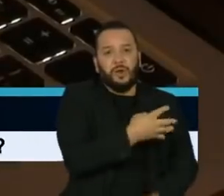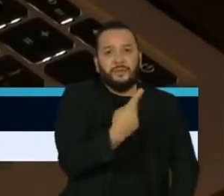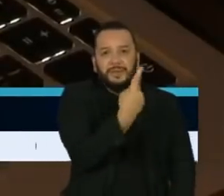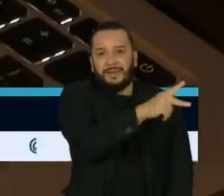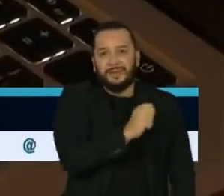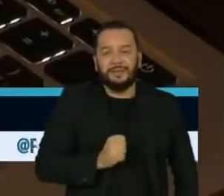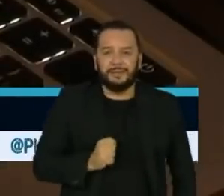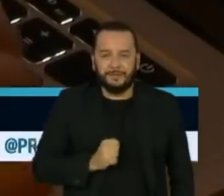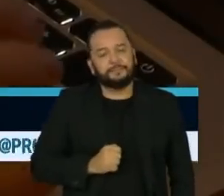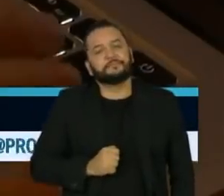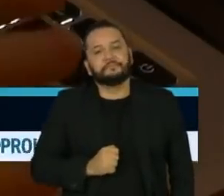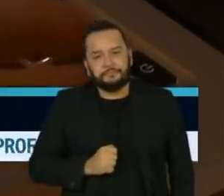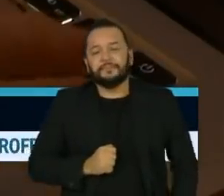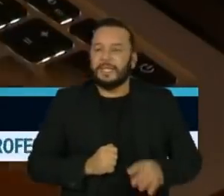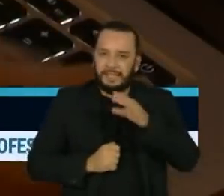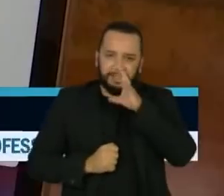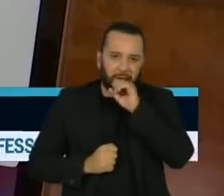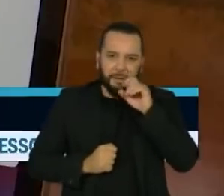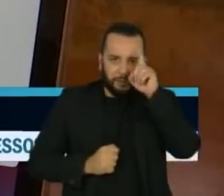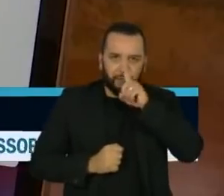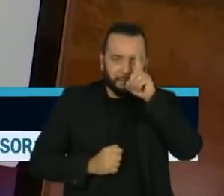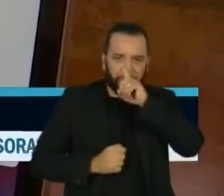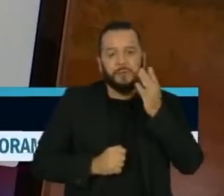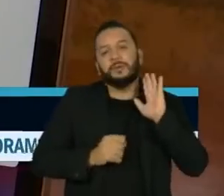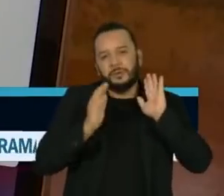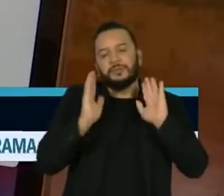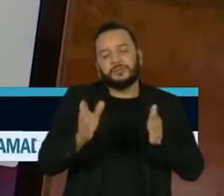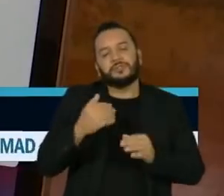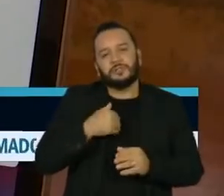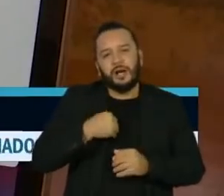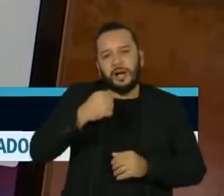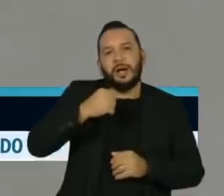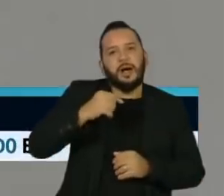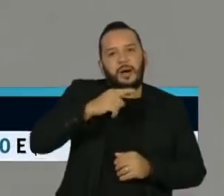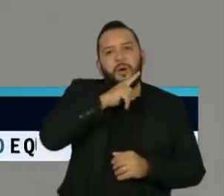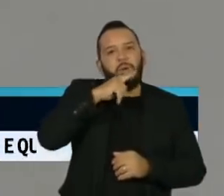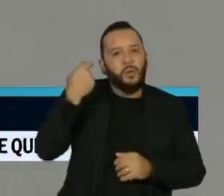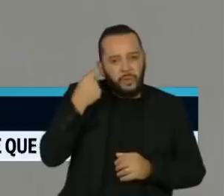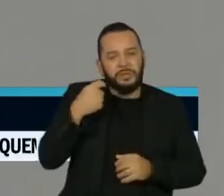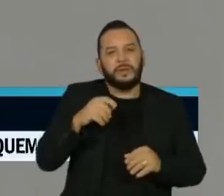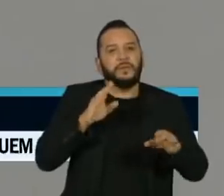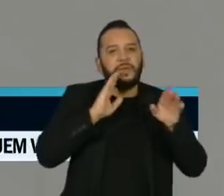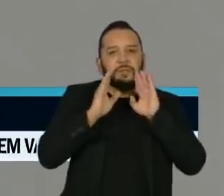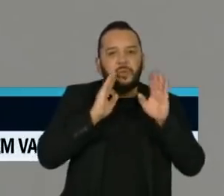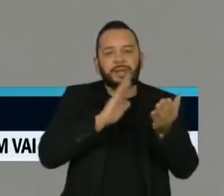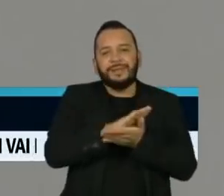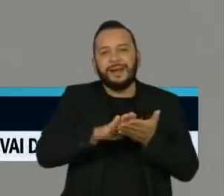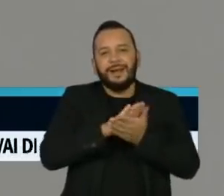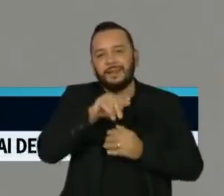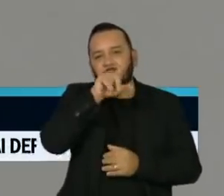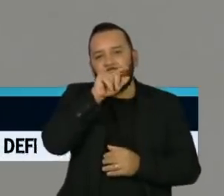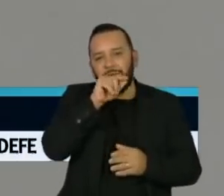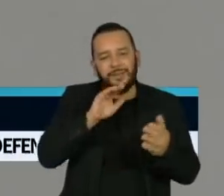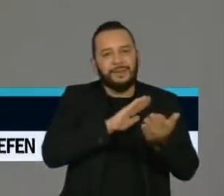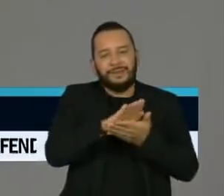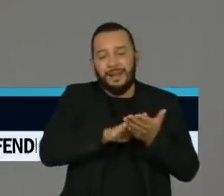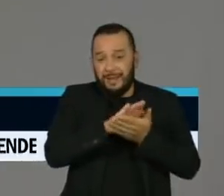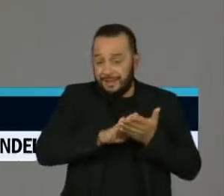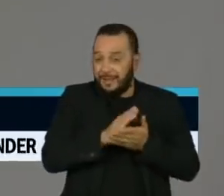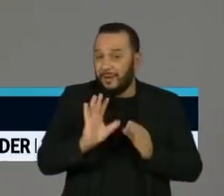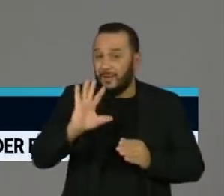desde o final de semana os russos não acessam o Facebook e nem o Twitter de acordo com a agência estatal de Notícias